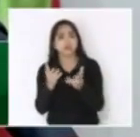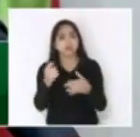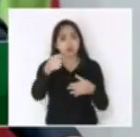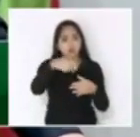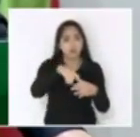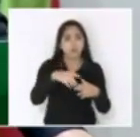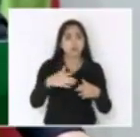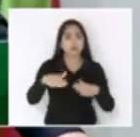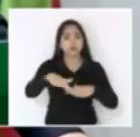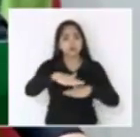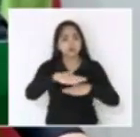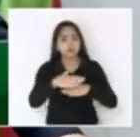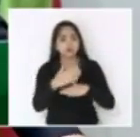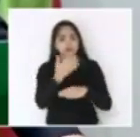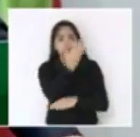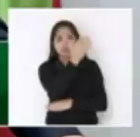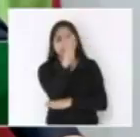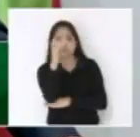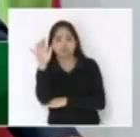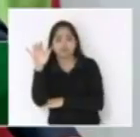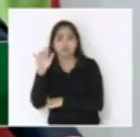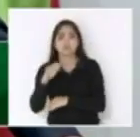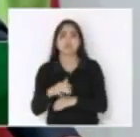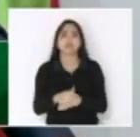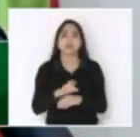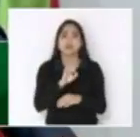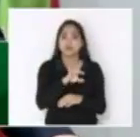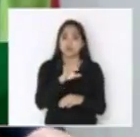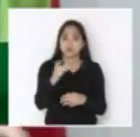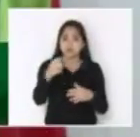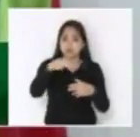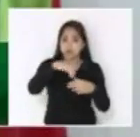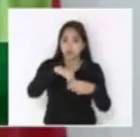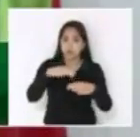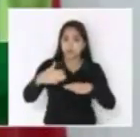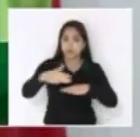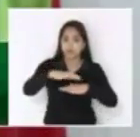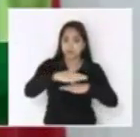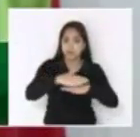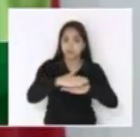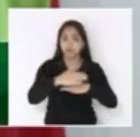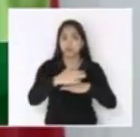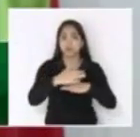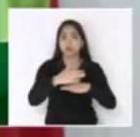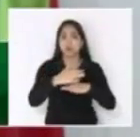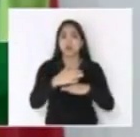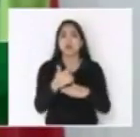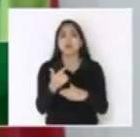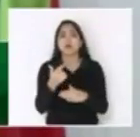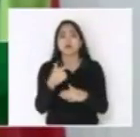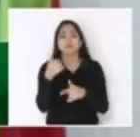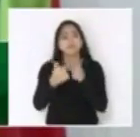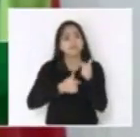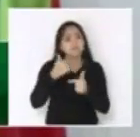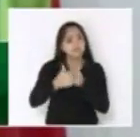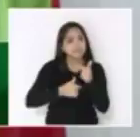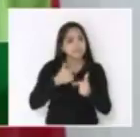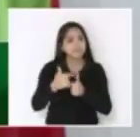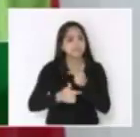das árvores. Mas não só no plantio das árvores, mas também o papel importante que desenvolve